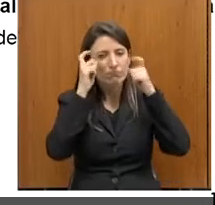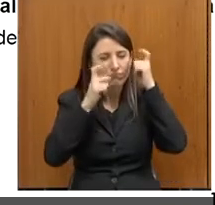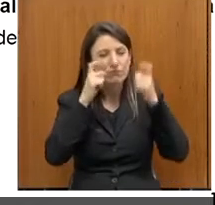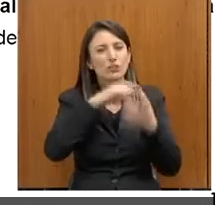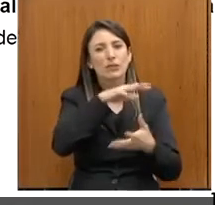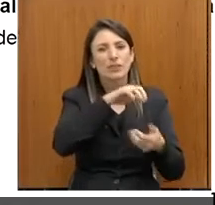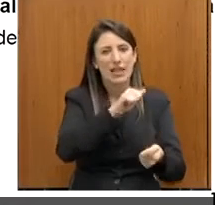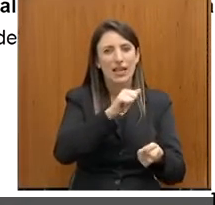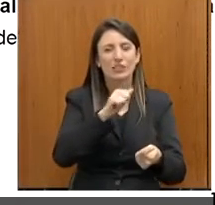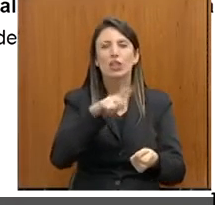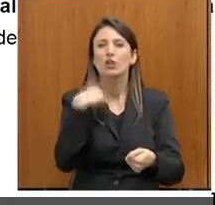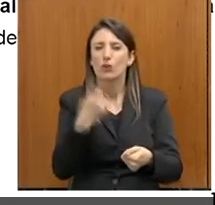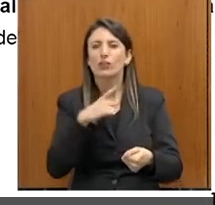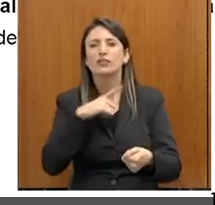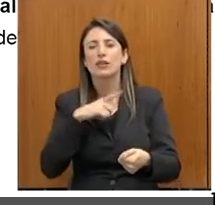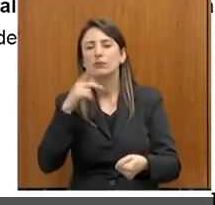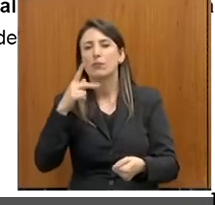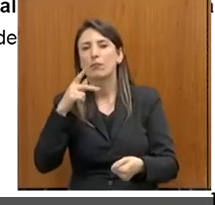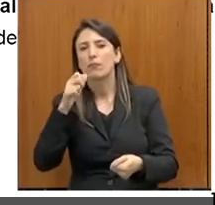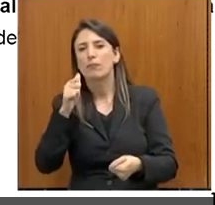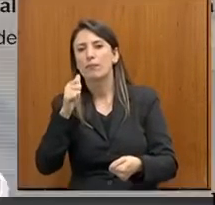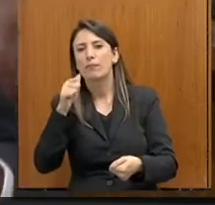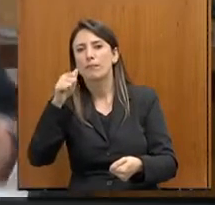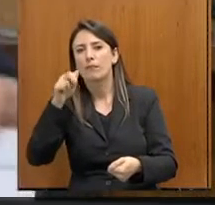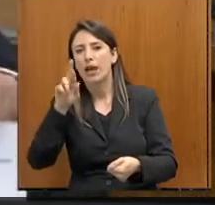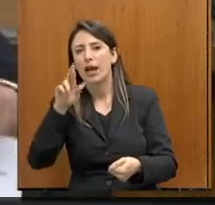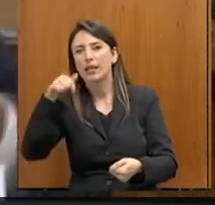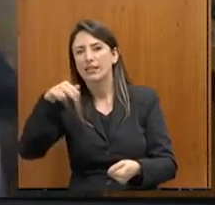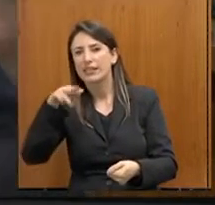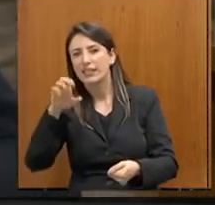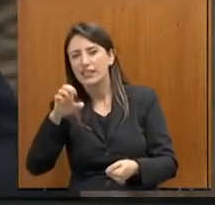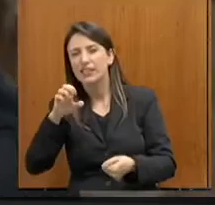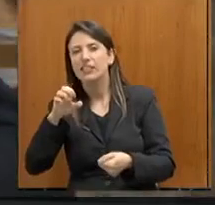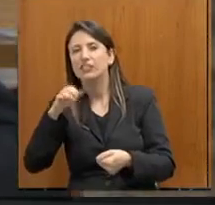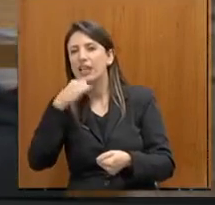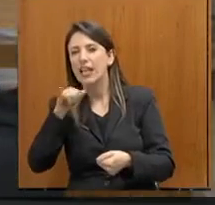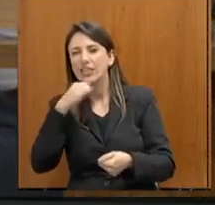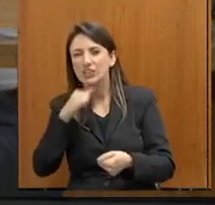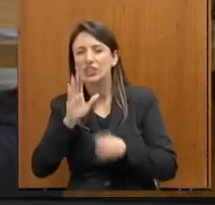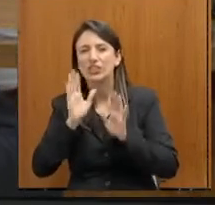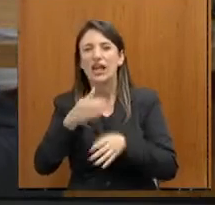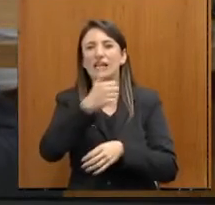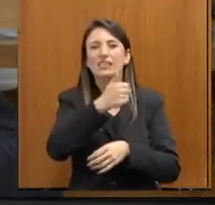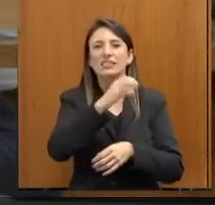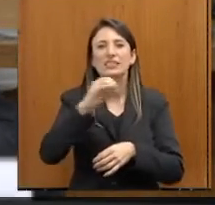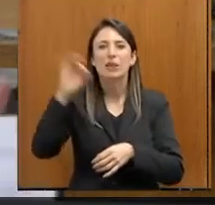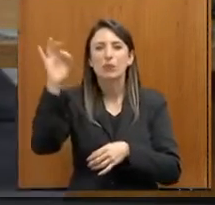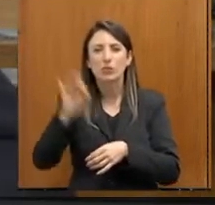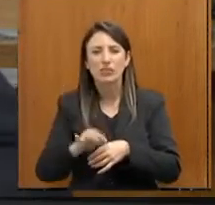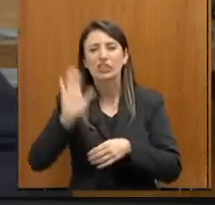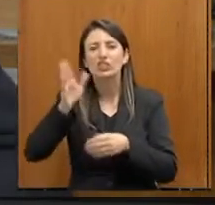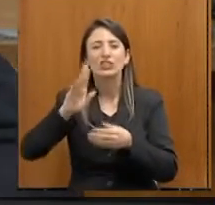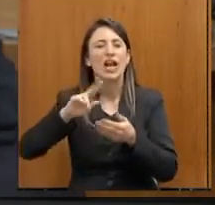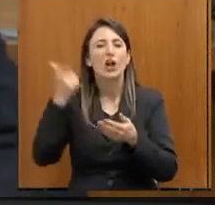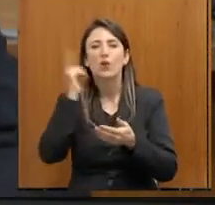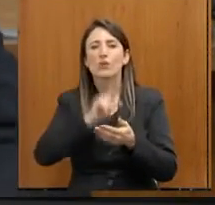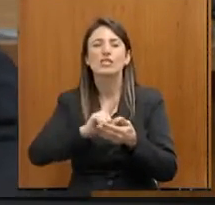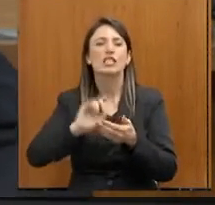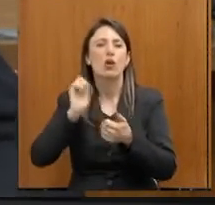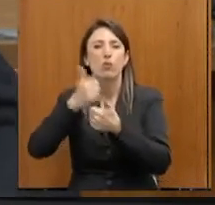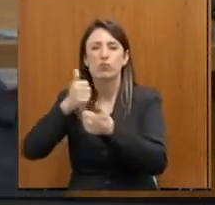parque de energia 100% renovável e É mas o que de fato a